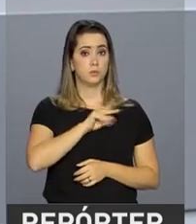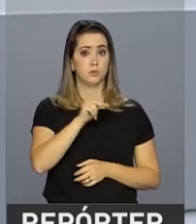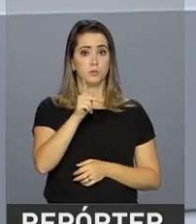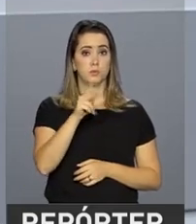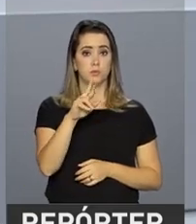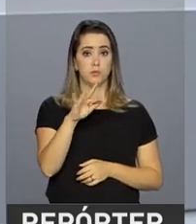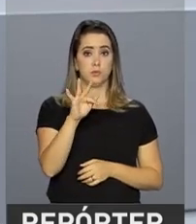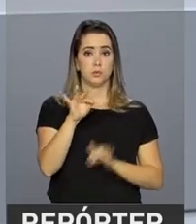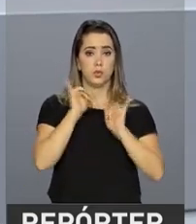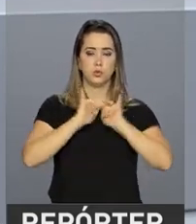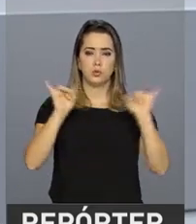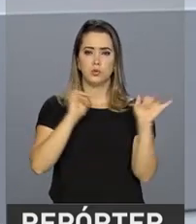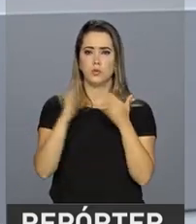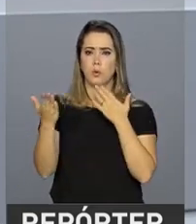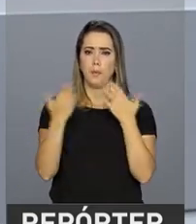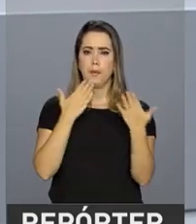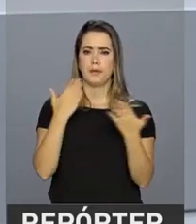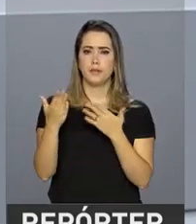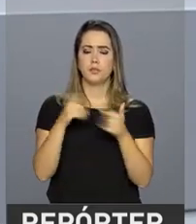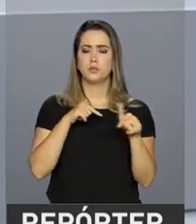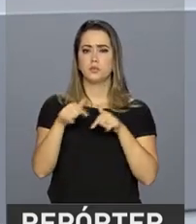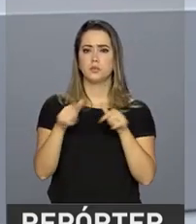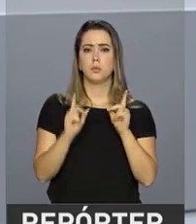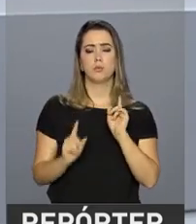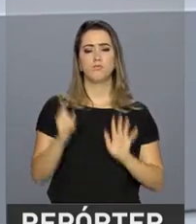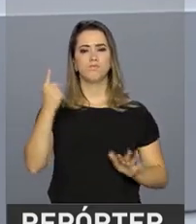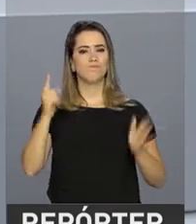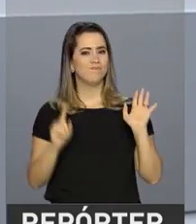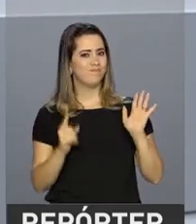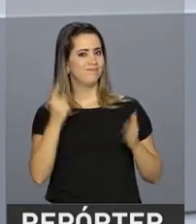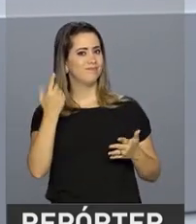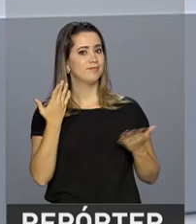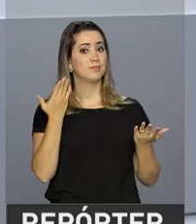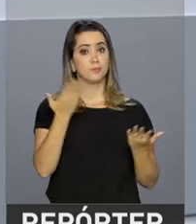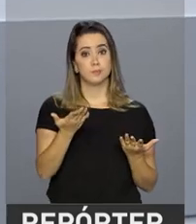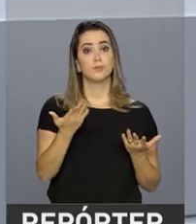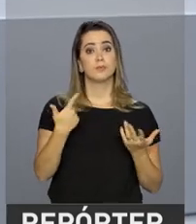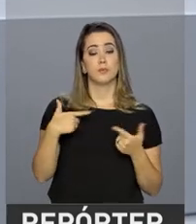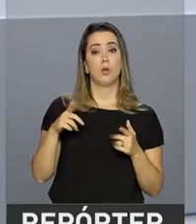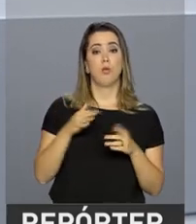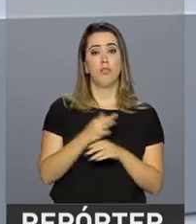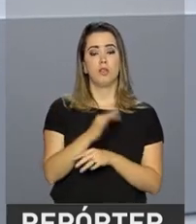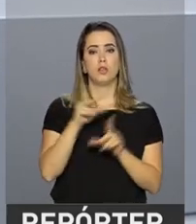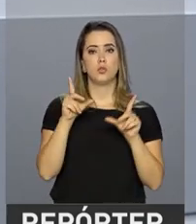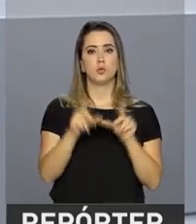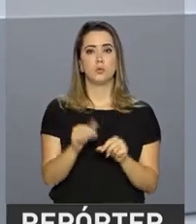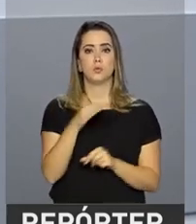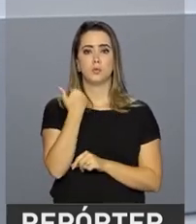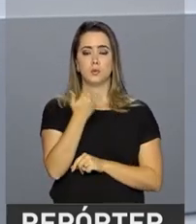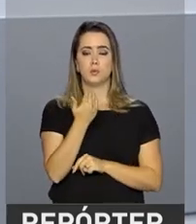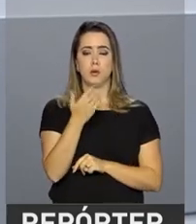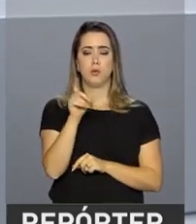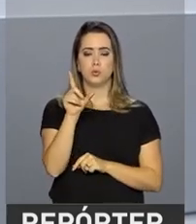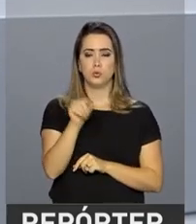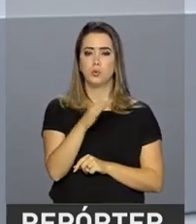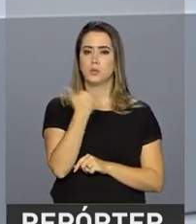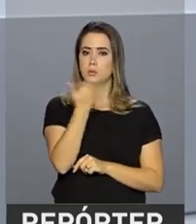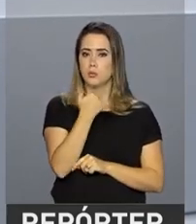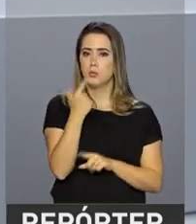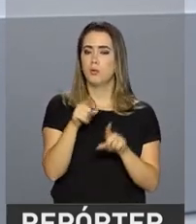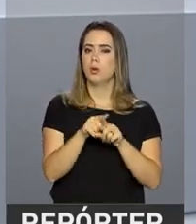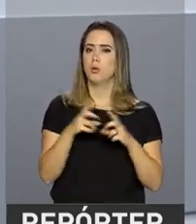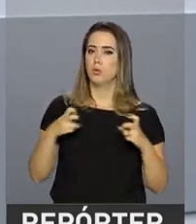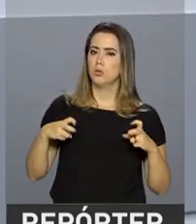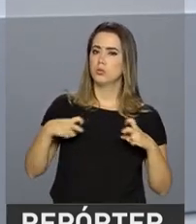federal divulgou o balanço da operação carnaval o feriado de 2018 registrou queda no número de mortes e acidentes nas